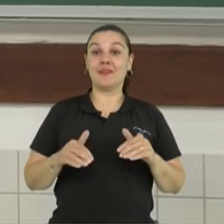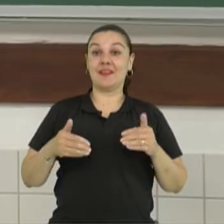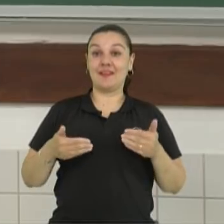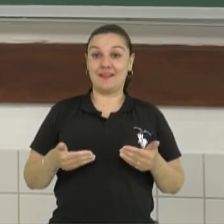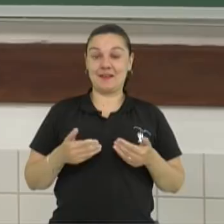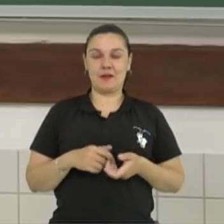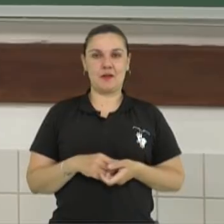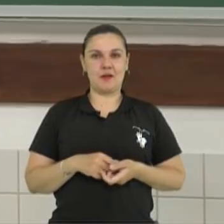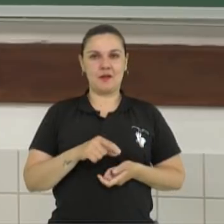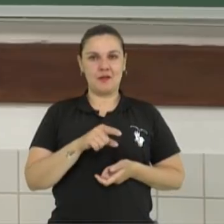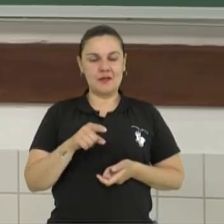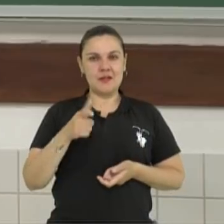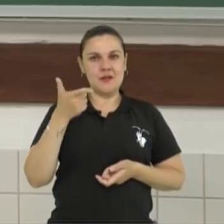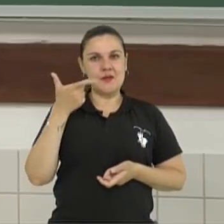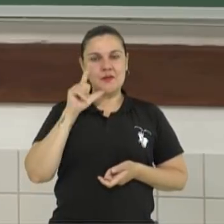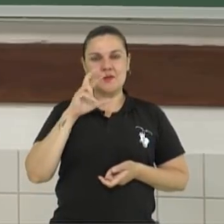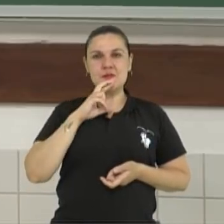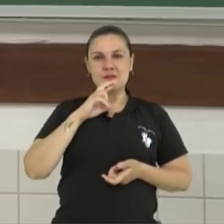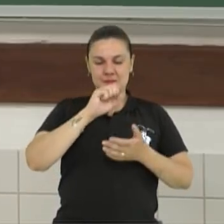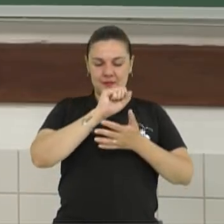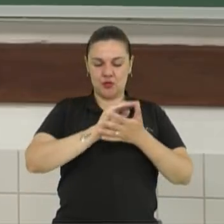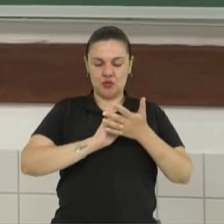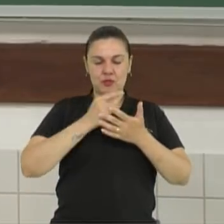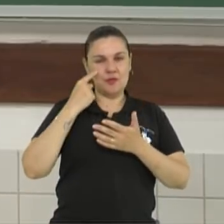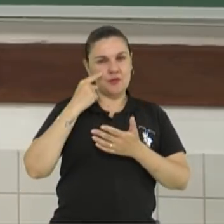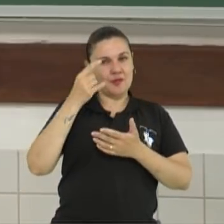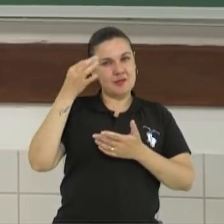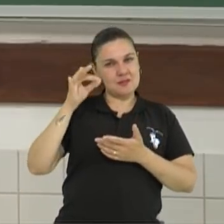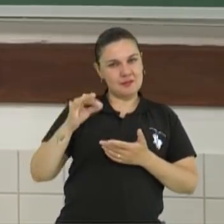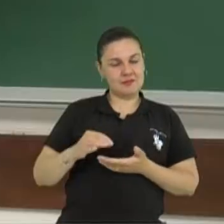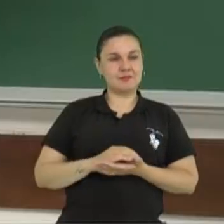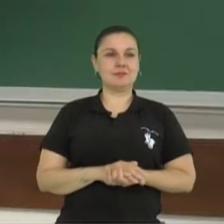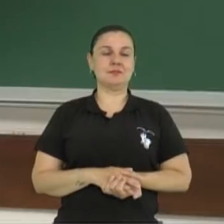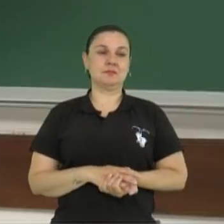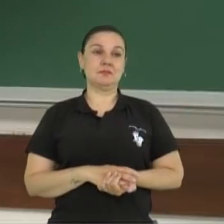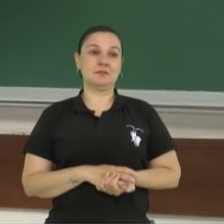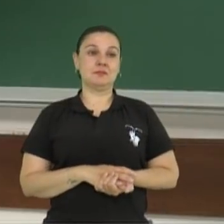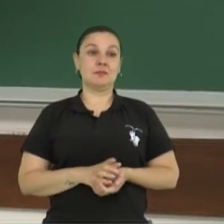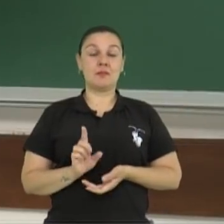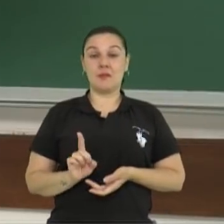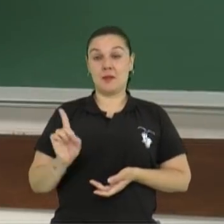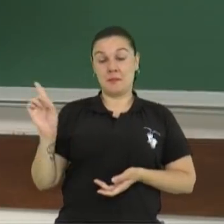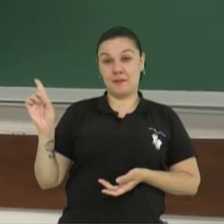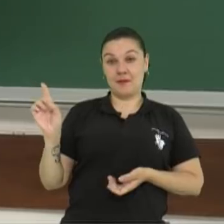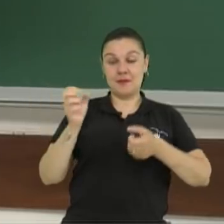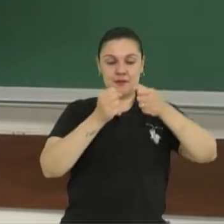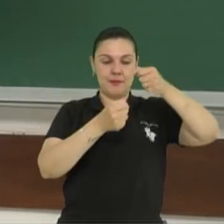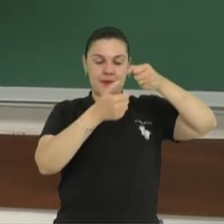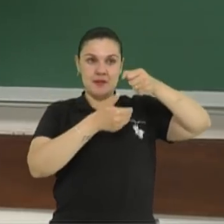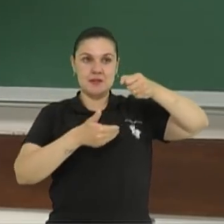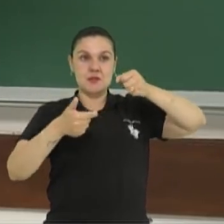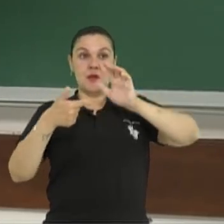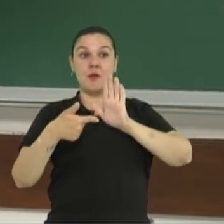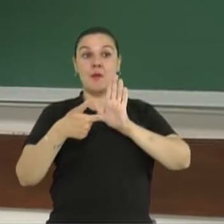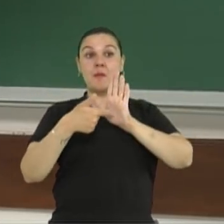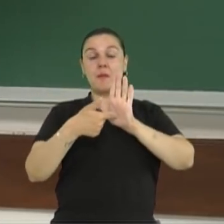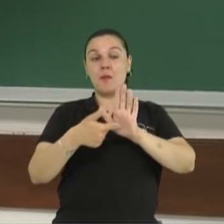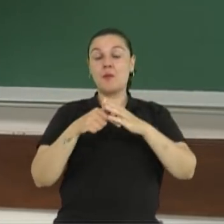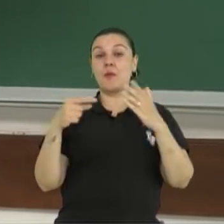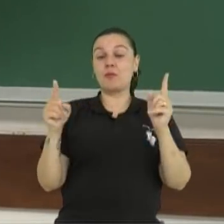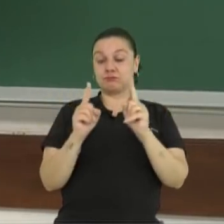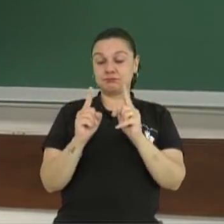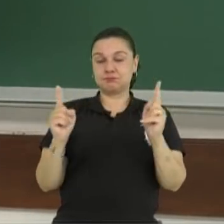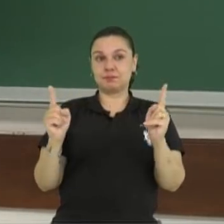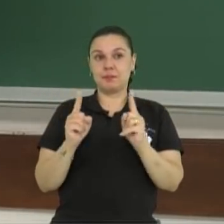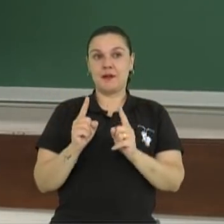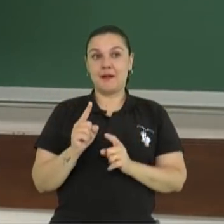Então, pessoal, conseguiram responder o exercício? Vamos ver quem acertou? Então, vamos lá. Esse mapa abaixo apresenta qual tipo de